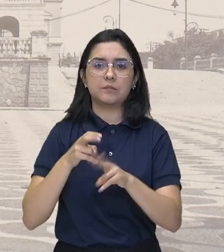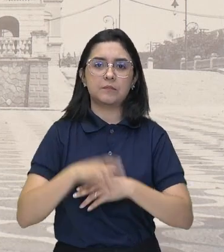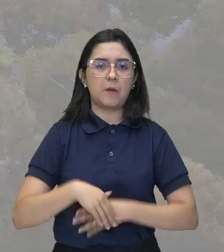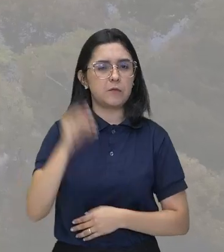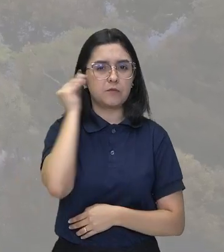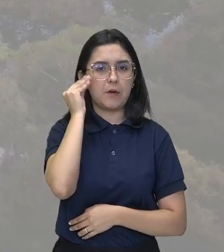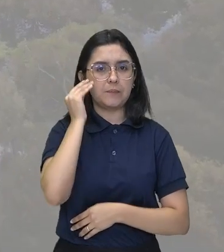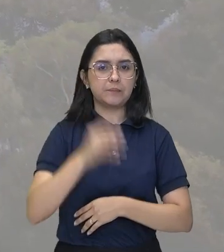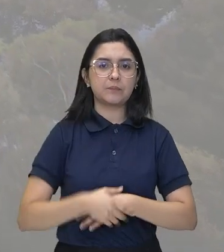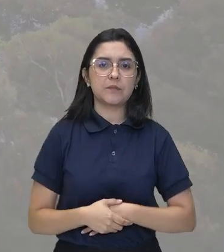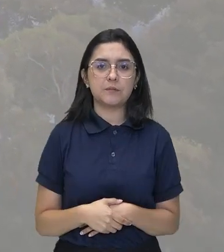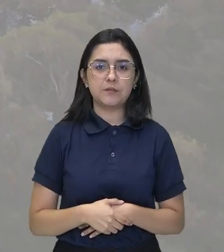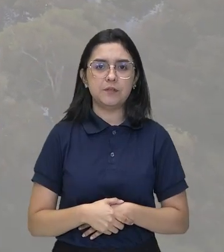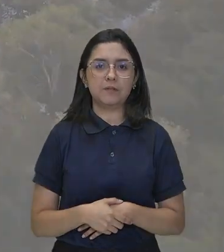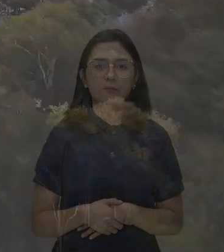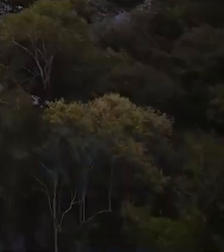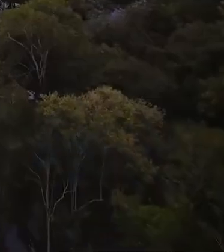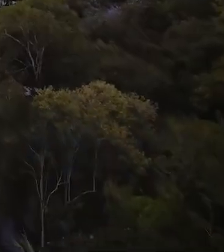ver?